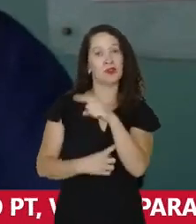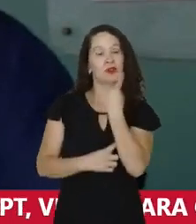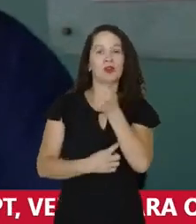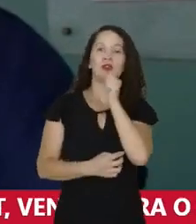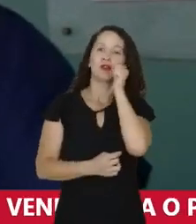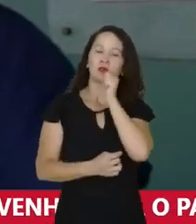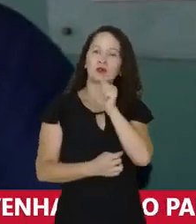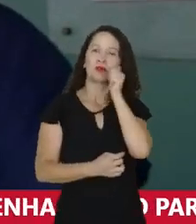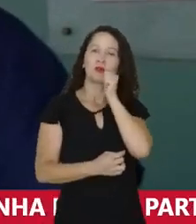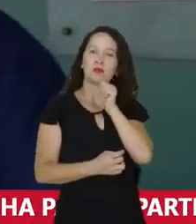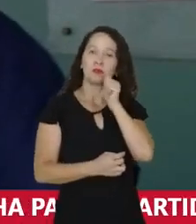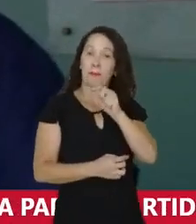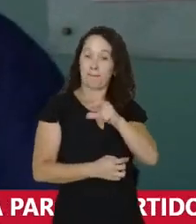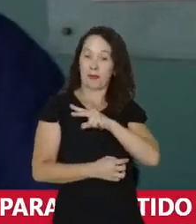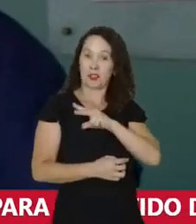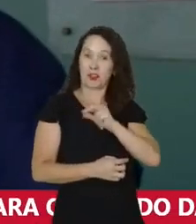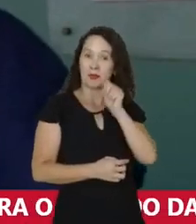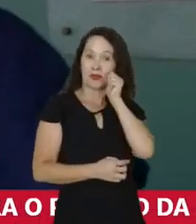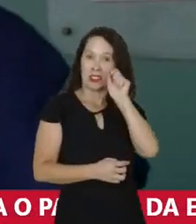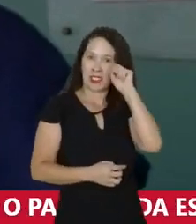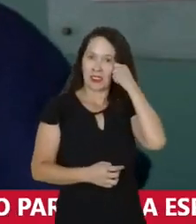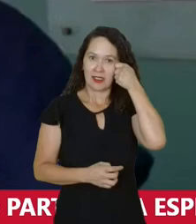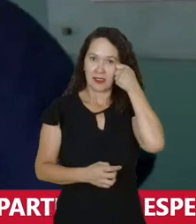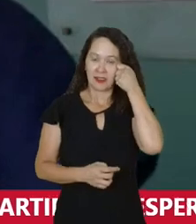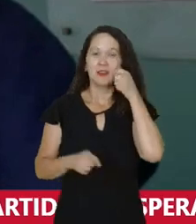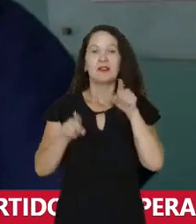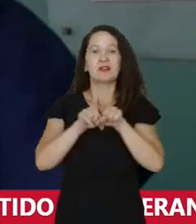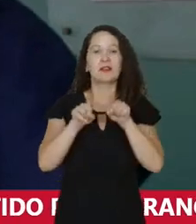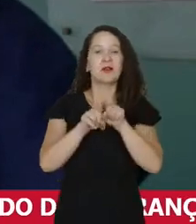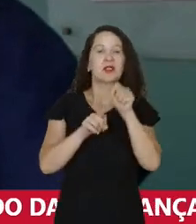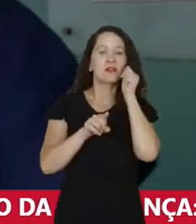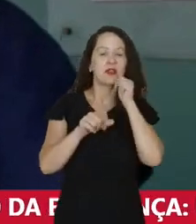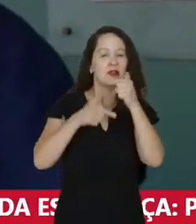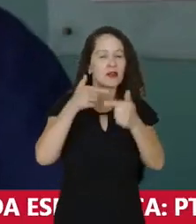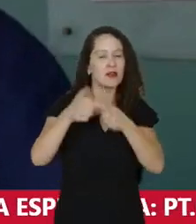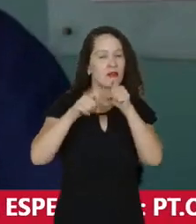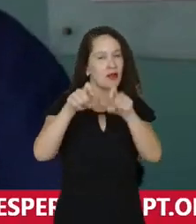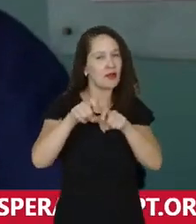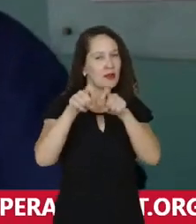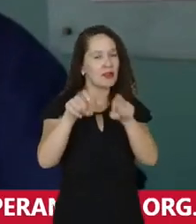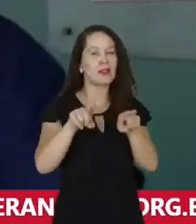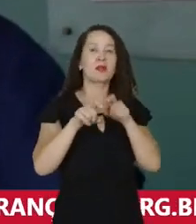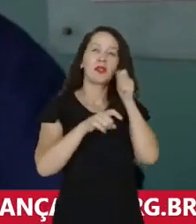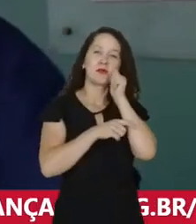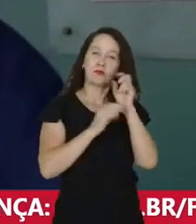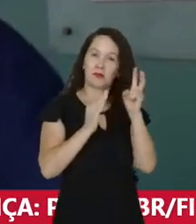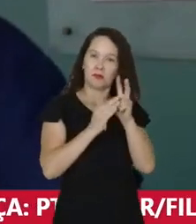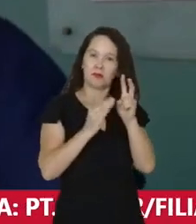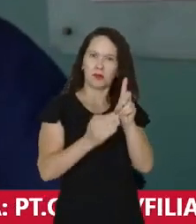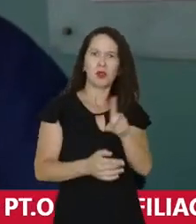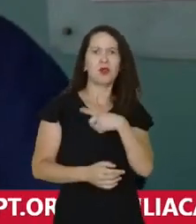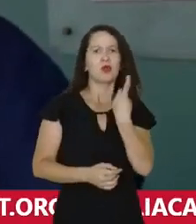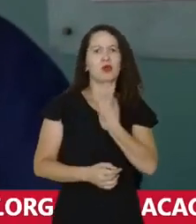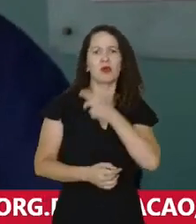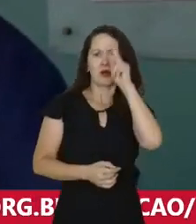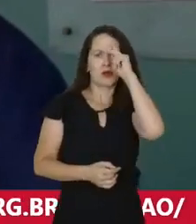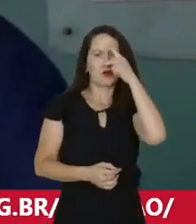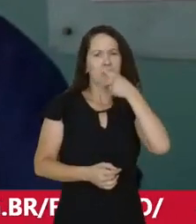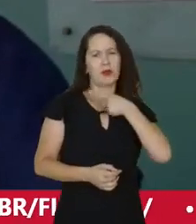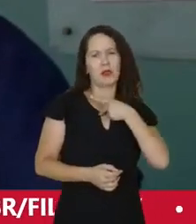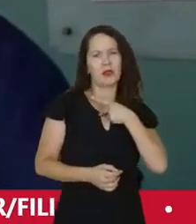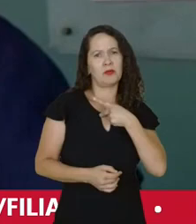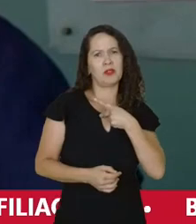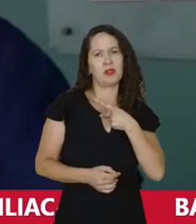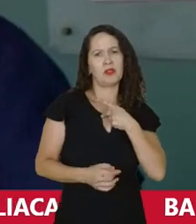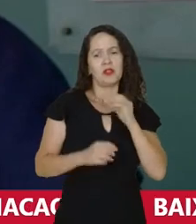nós mulheres, em particular as mulheres negras, as mulheres camponesas, as mulheres indígenas, somos nós que gestamos